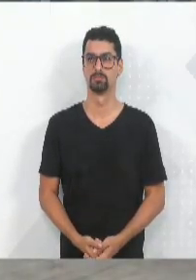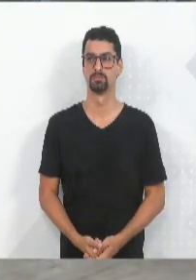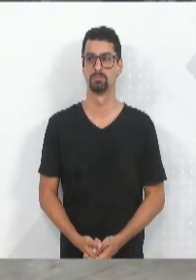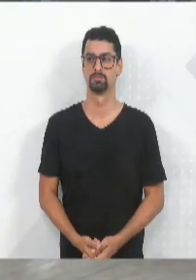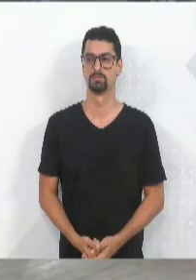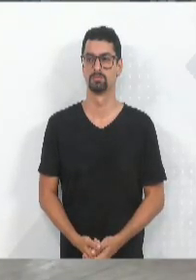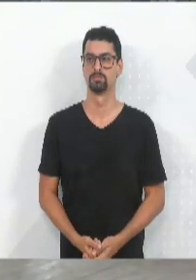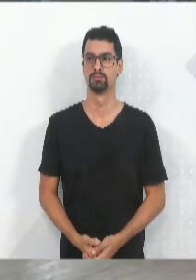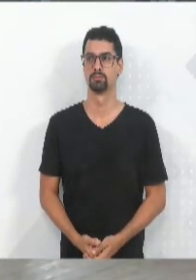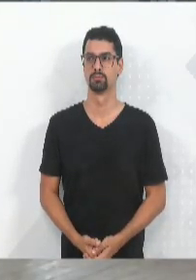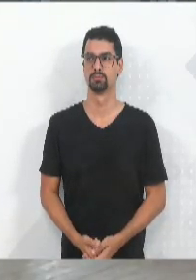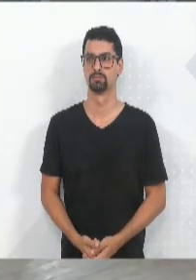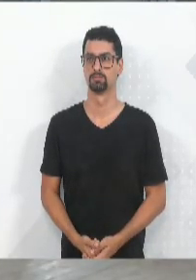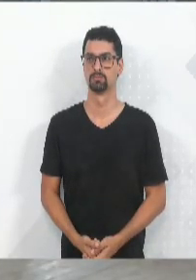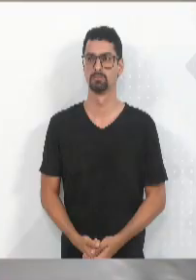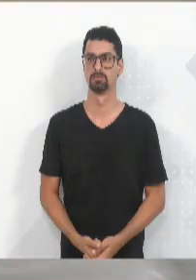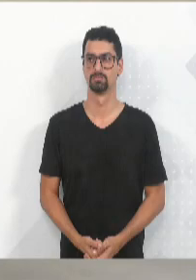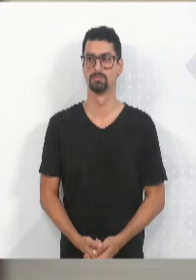também